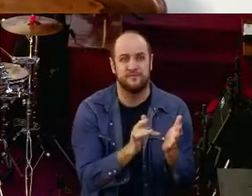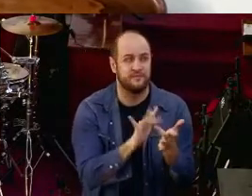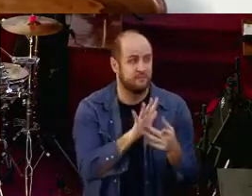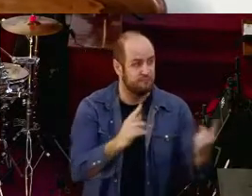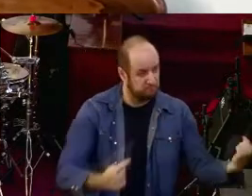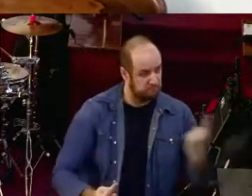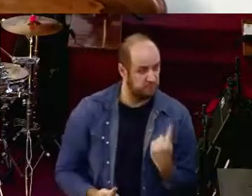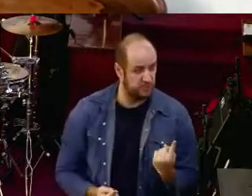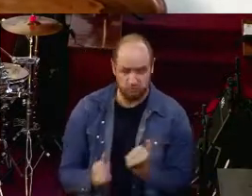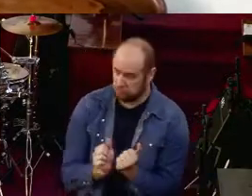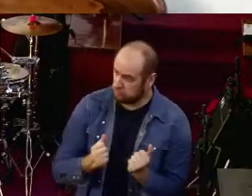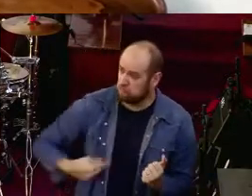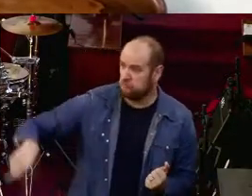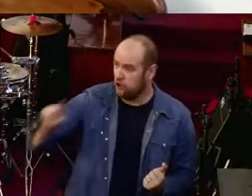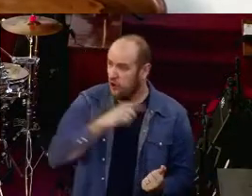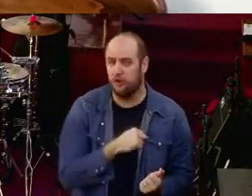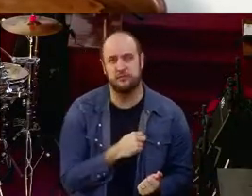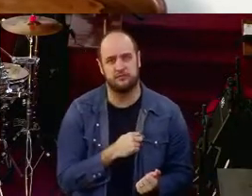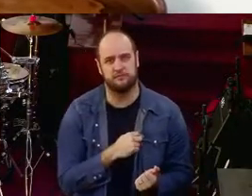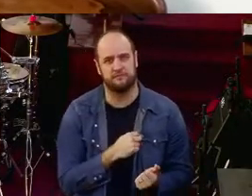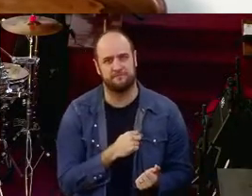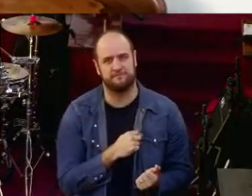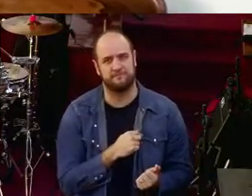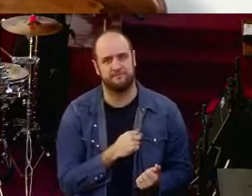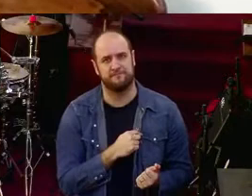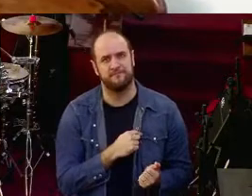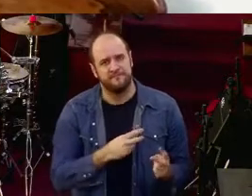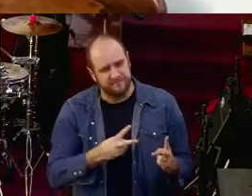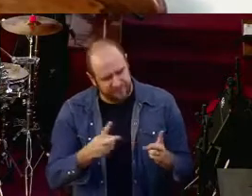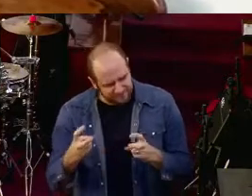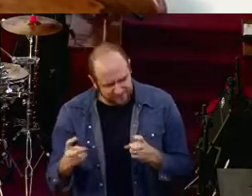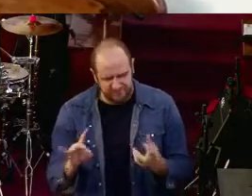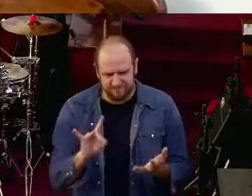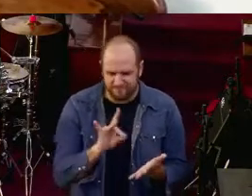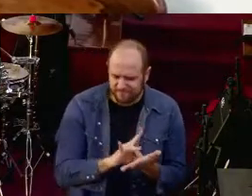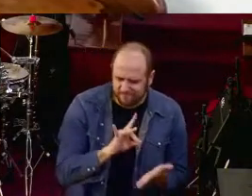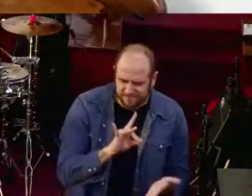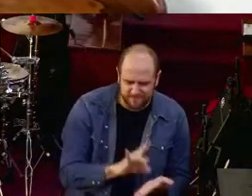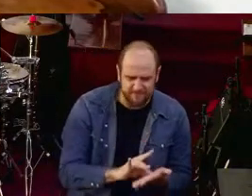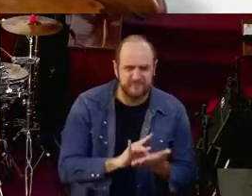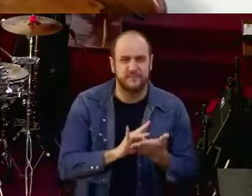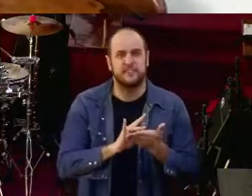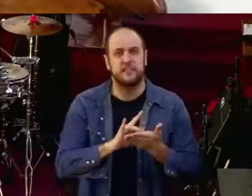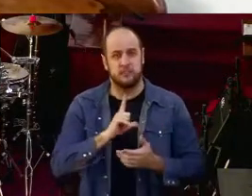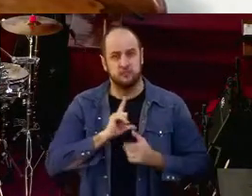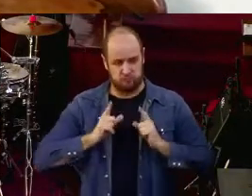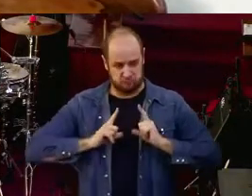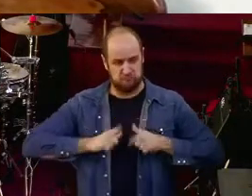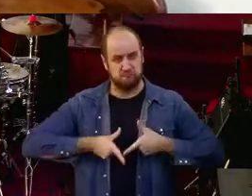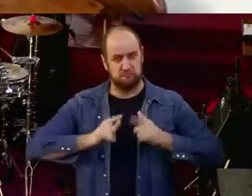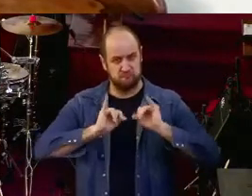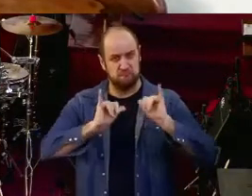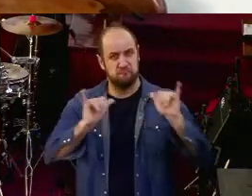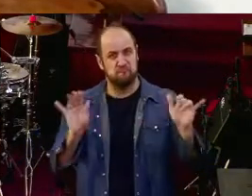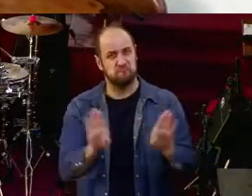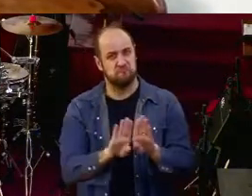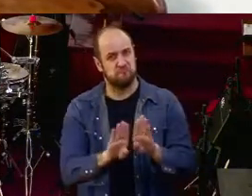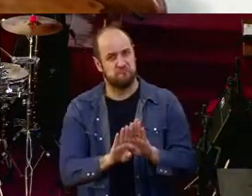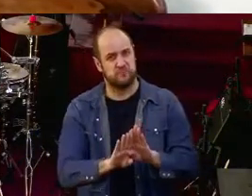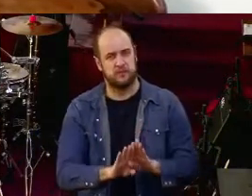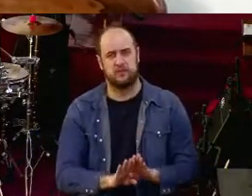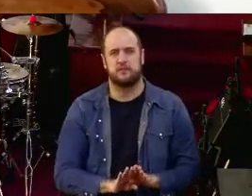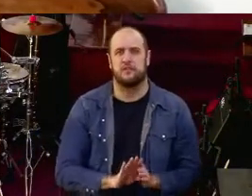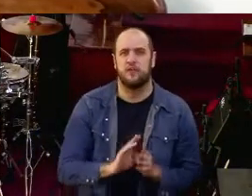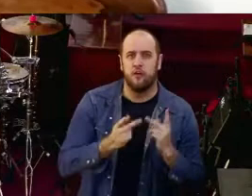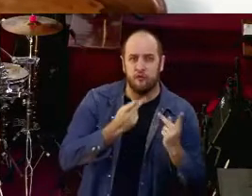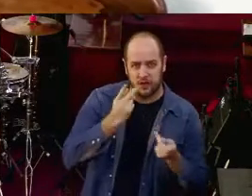nós. Nós percebemos que certamente havia uma mensagem aos judeus também. A mensagem era: vocês